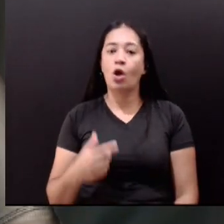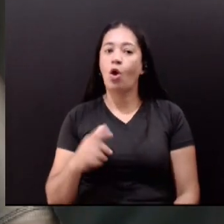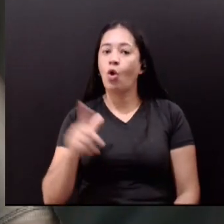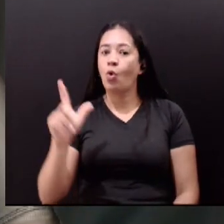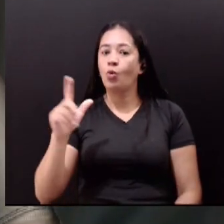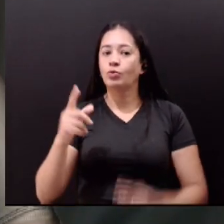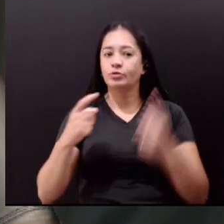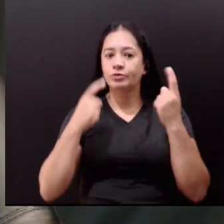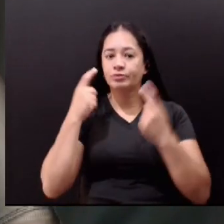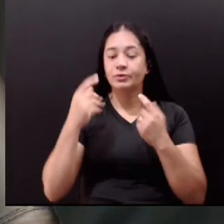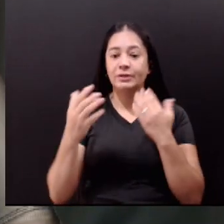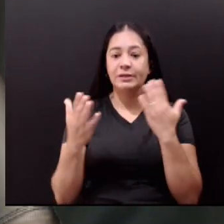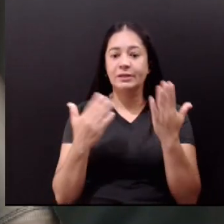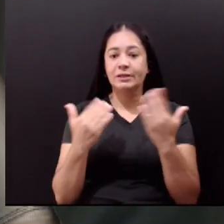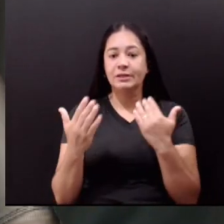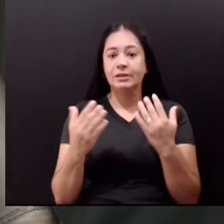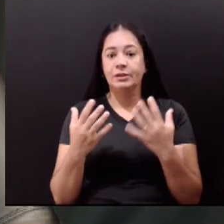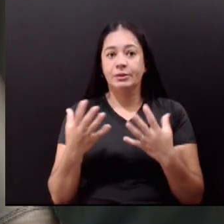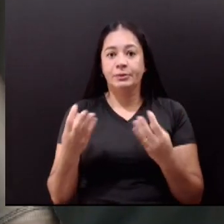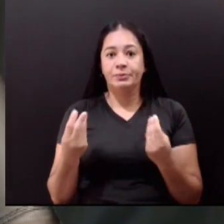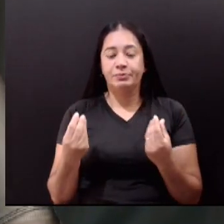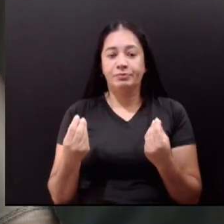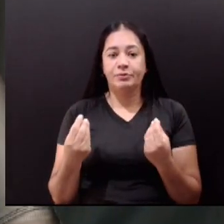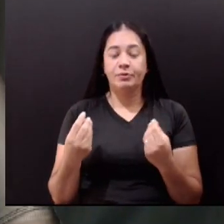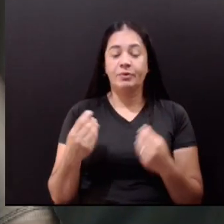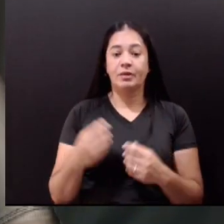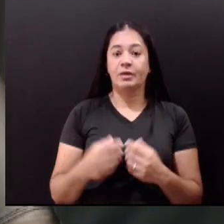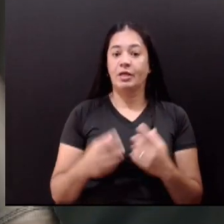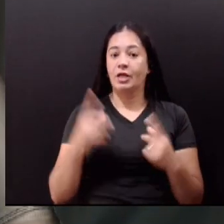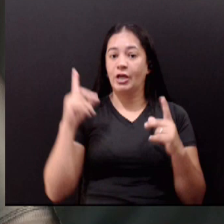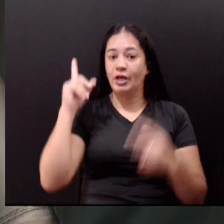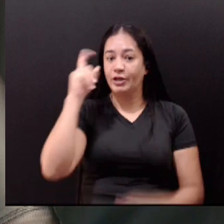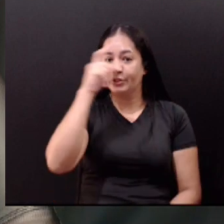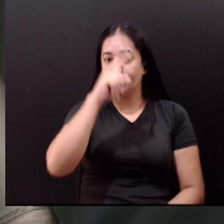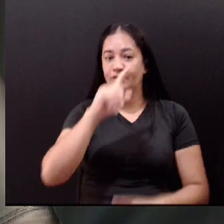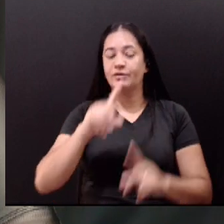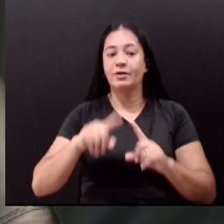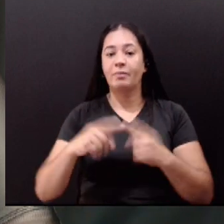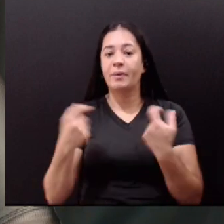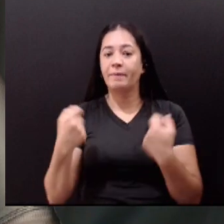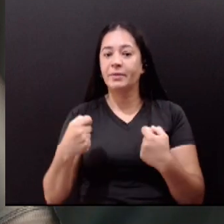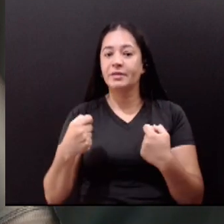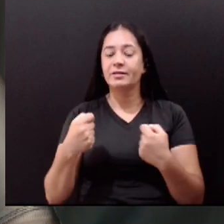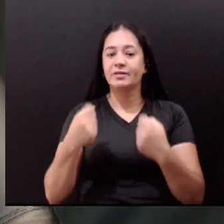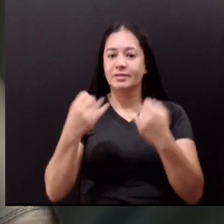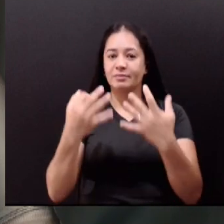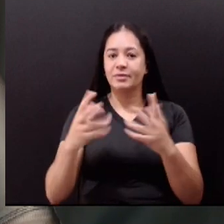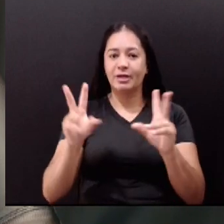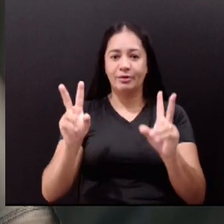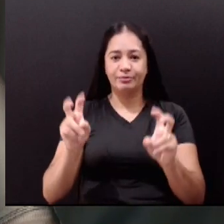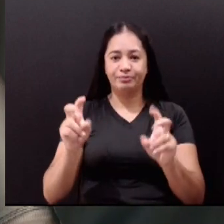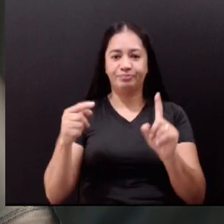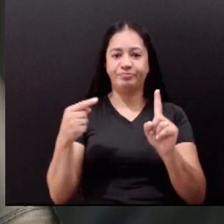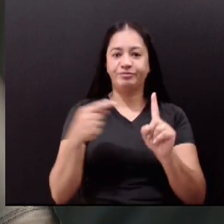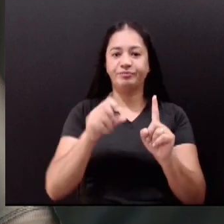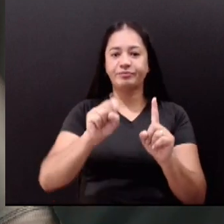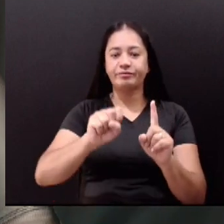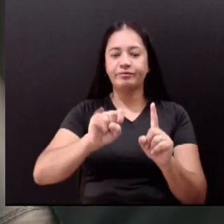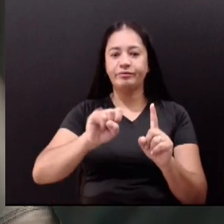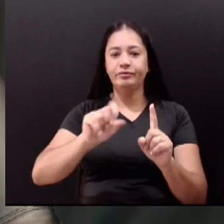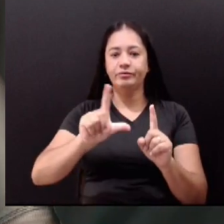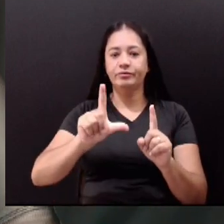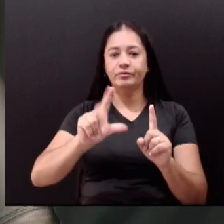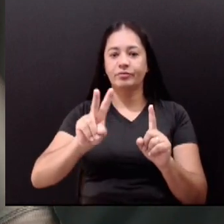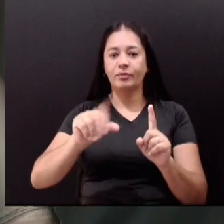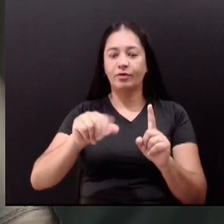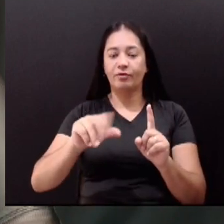debate, assim, que é polêmico, mas a gente precisa falar desse assunto. A Silvana do Jardim das Bandeiras: "Minha filha teve uma crise de ansiedade